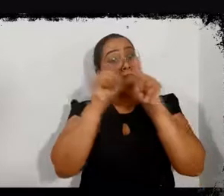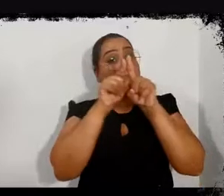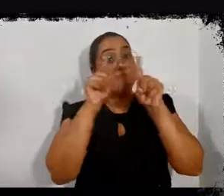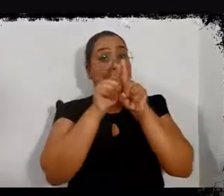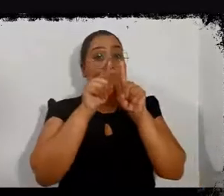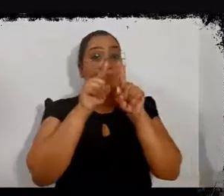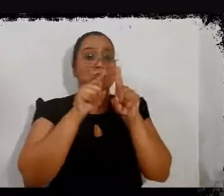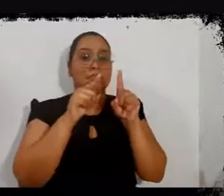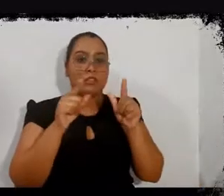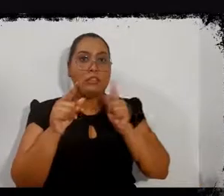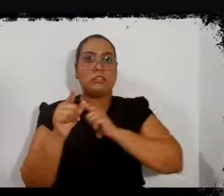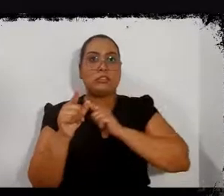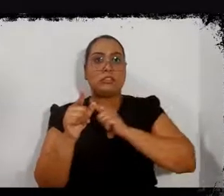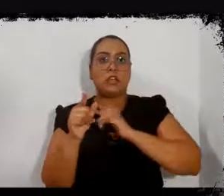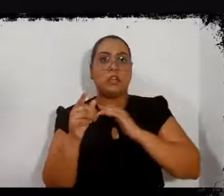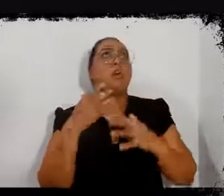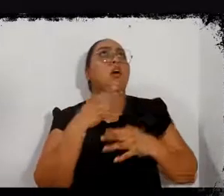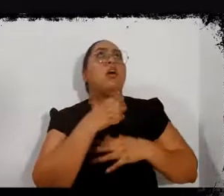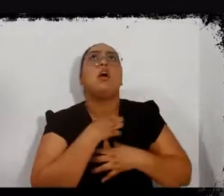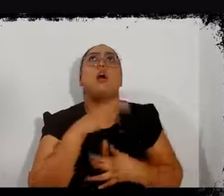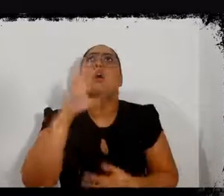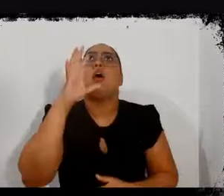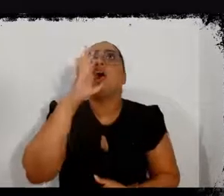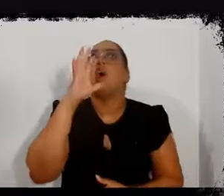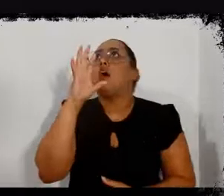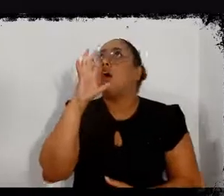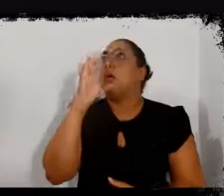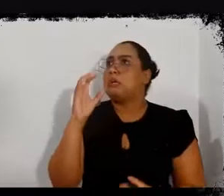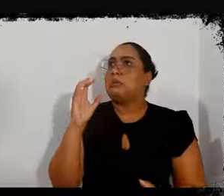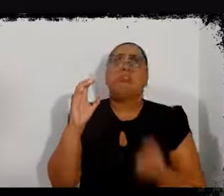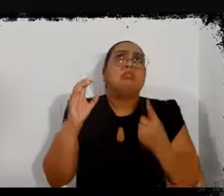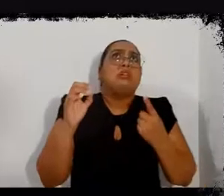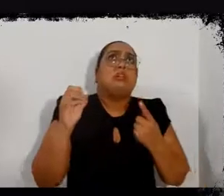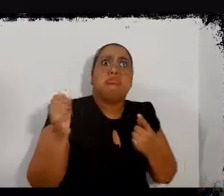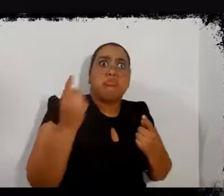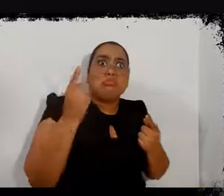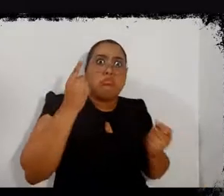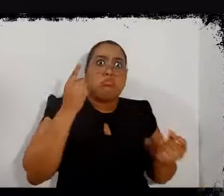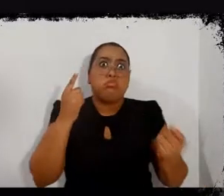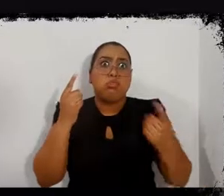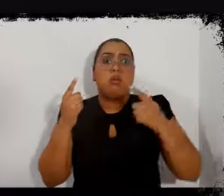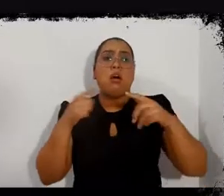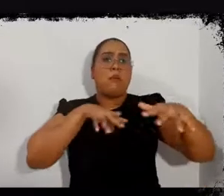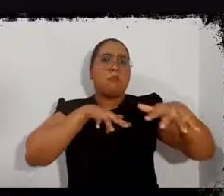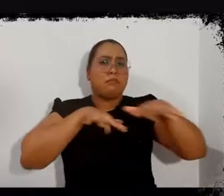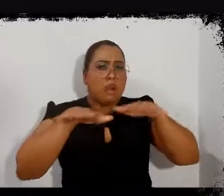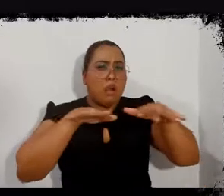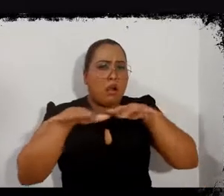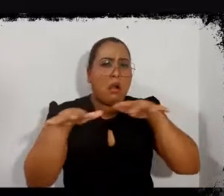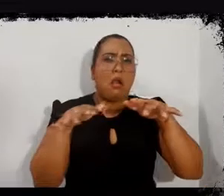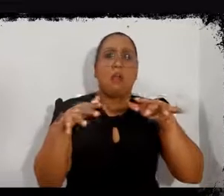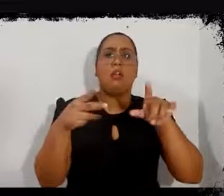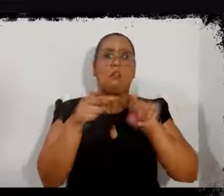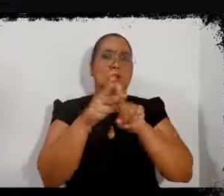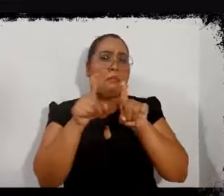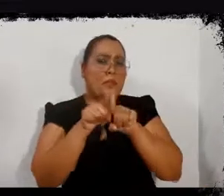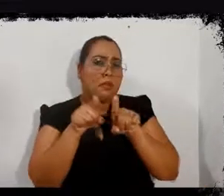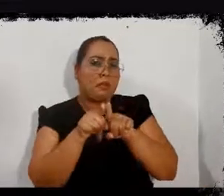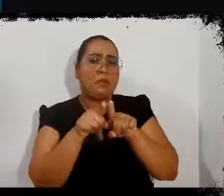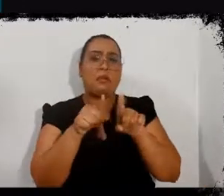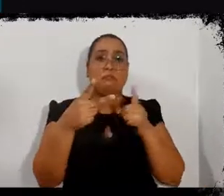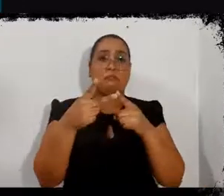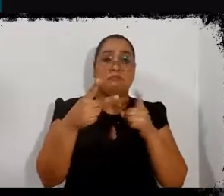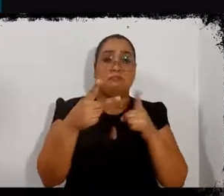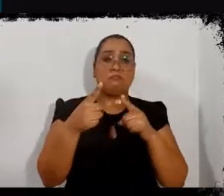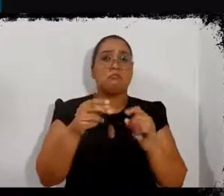terror diante dos fenômenos assustadores como grandes terremotos, erupção